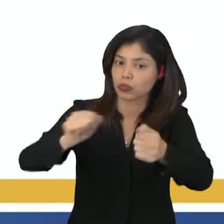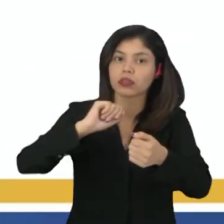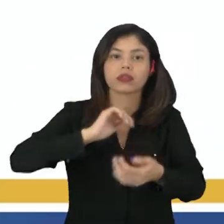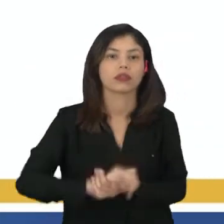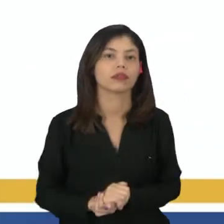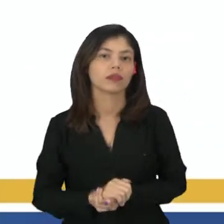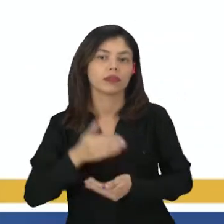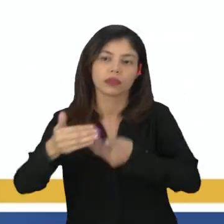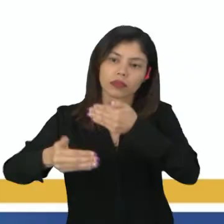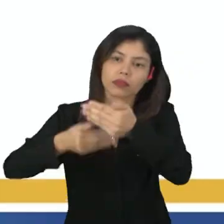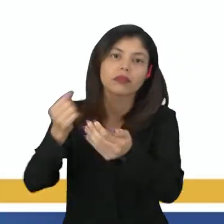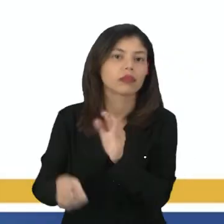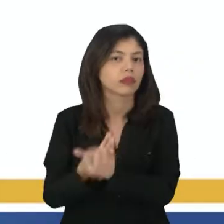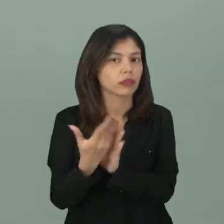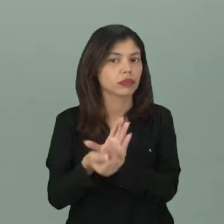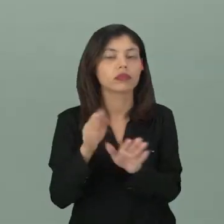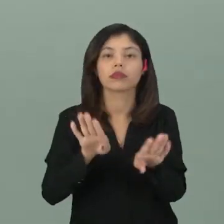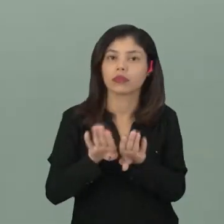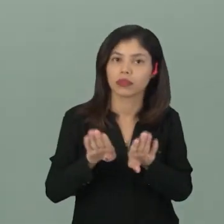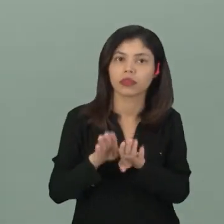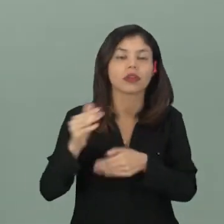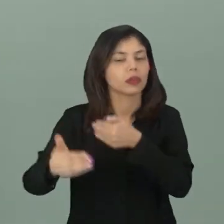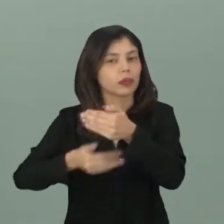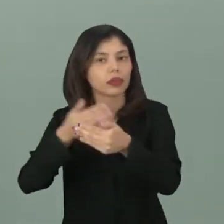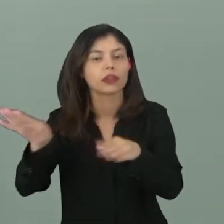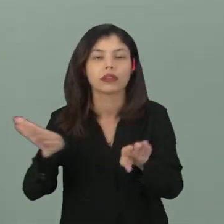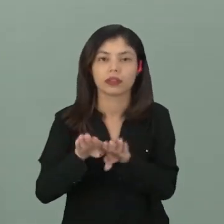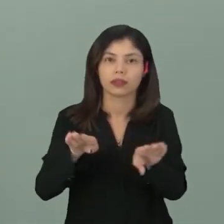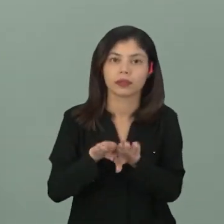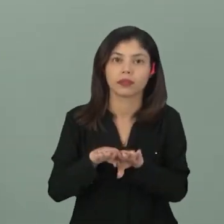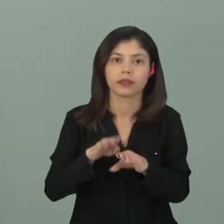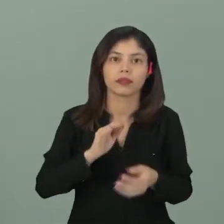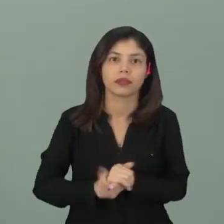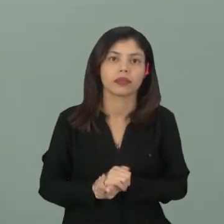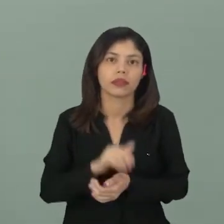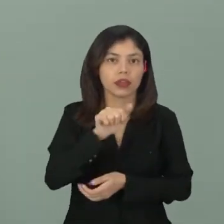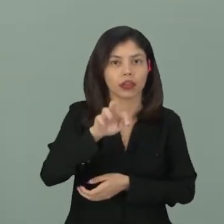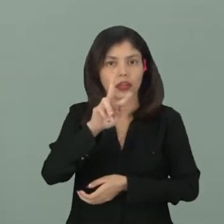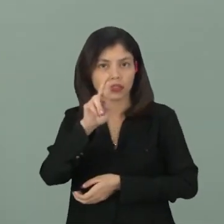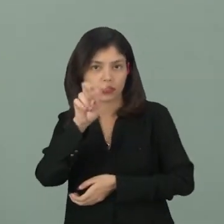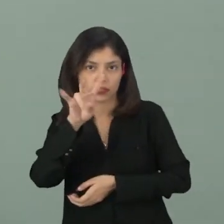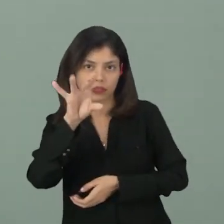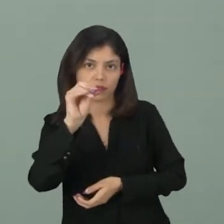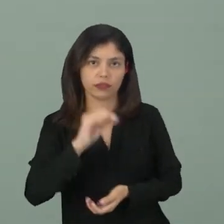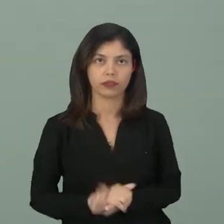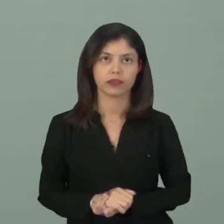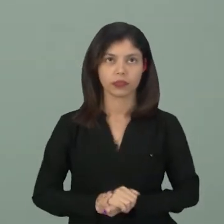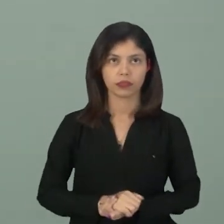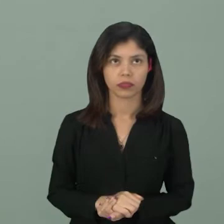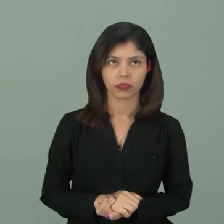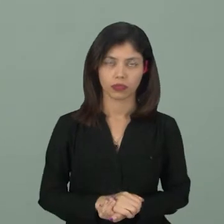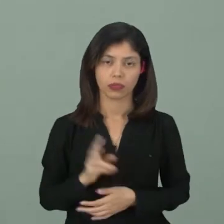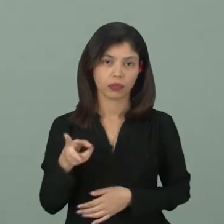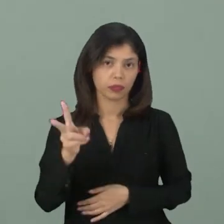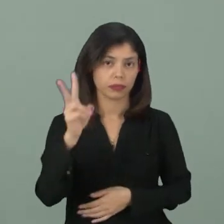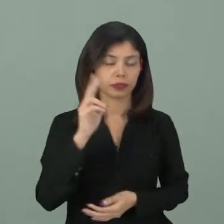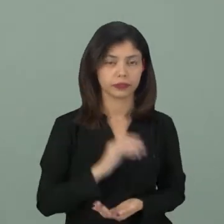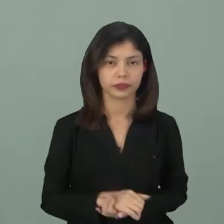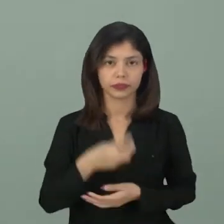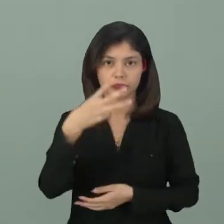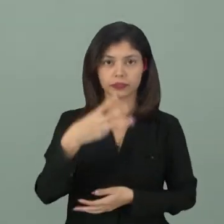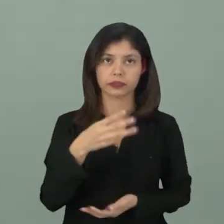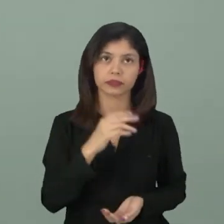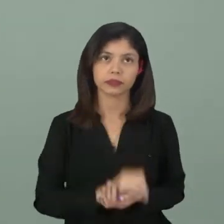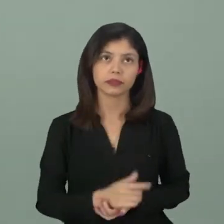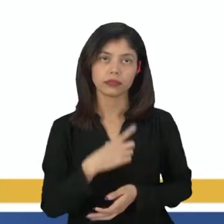incluindo o processo de reprodução e o processo de um metabolismo ativo, tá bem? E aí, seguindo, na questão 3,